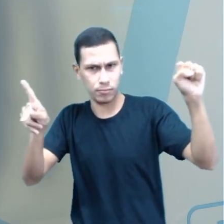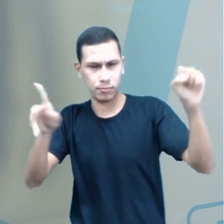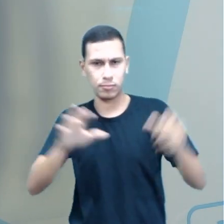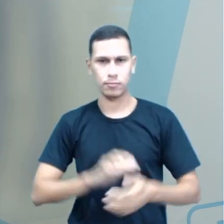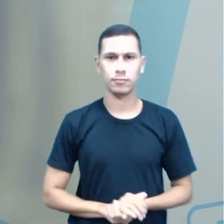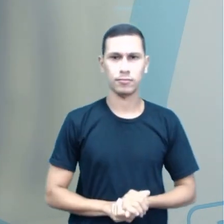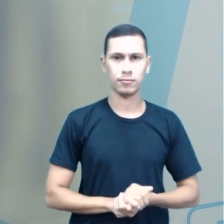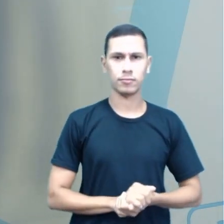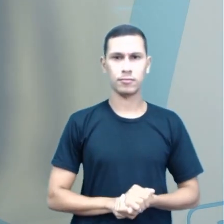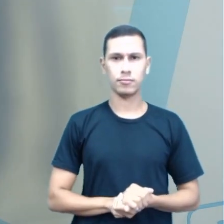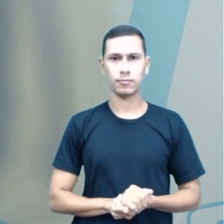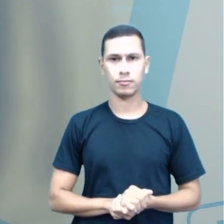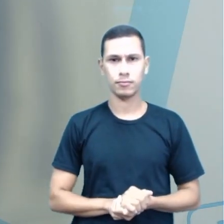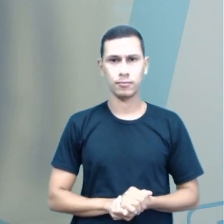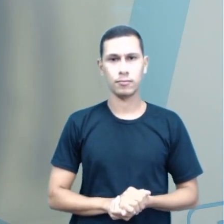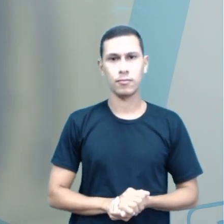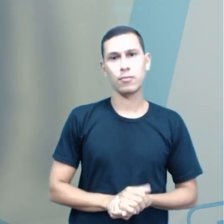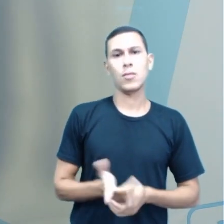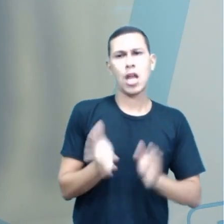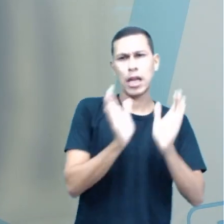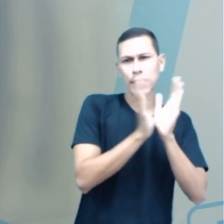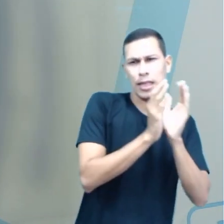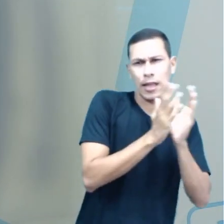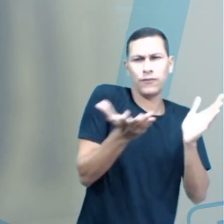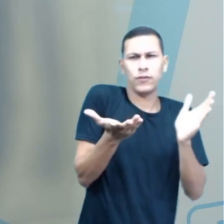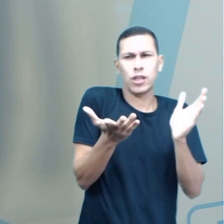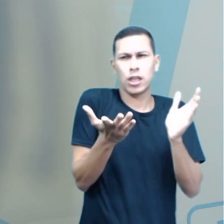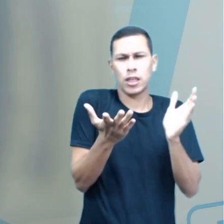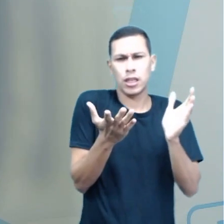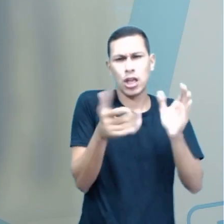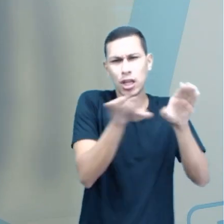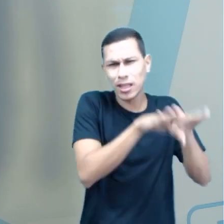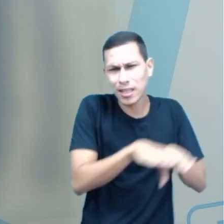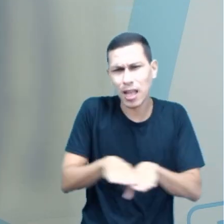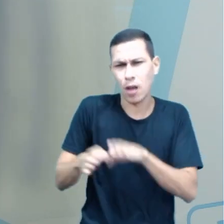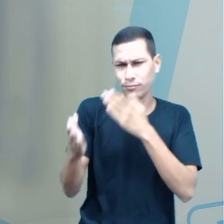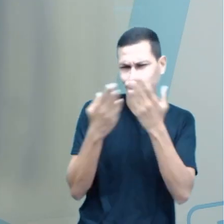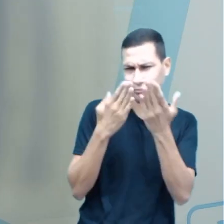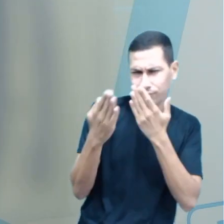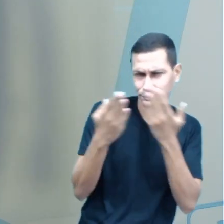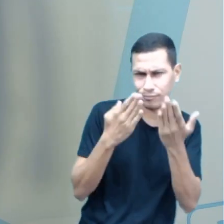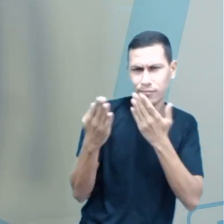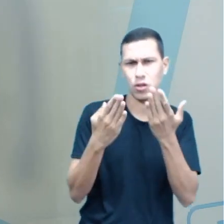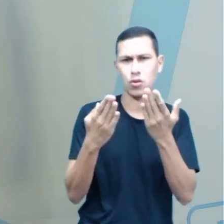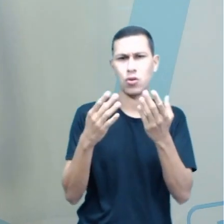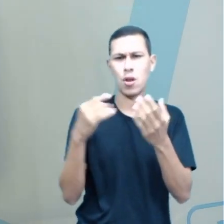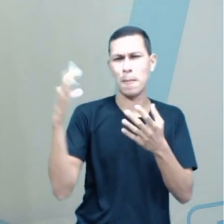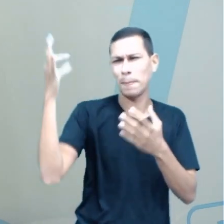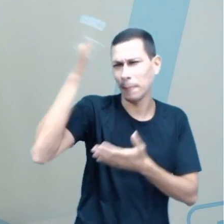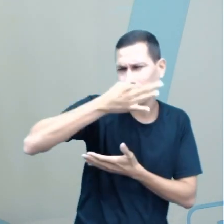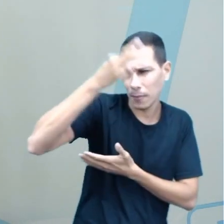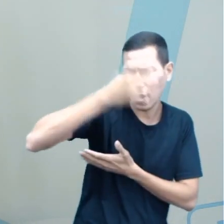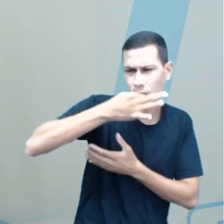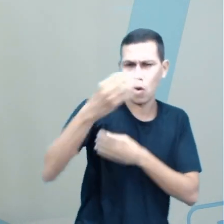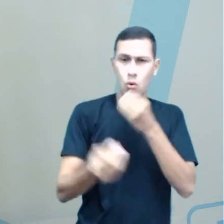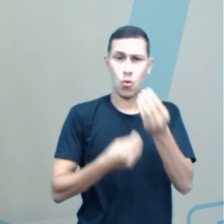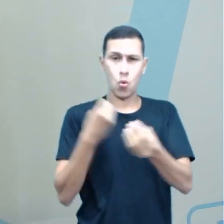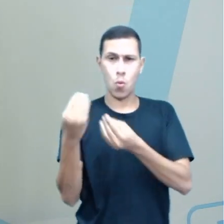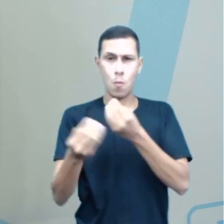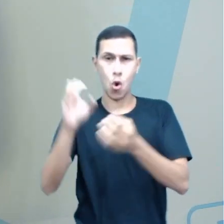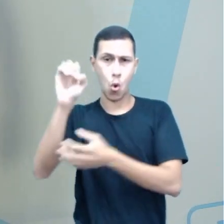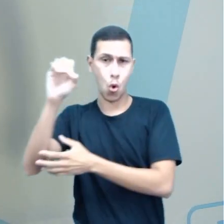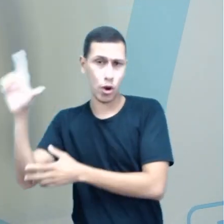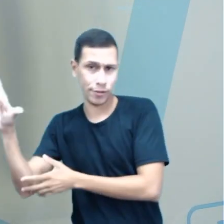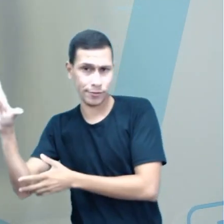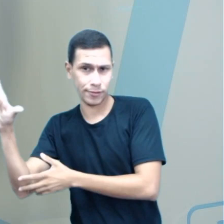Olinda. Recife é tão maravilhoso quanto Olinda. Nesse caso aí, colocamos as antes e o